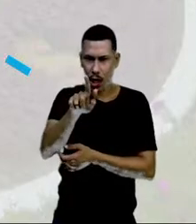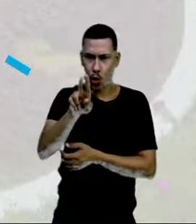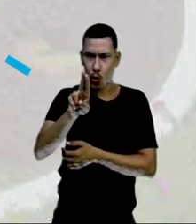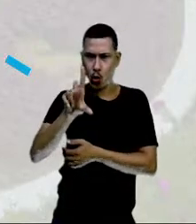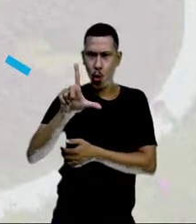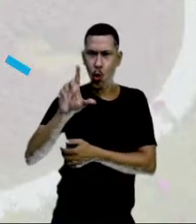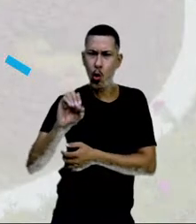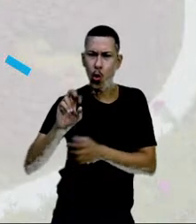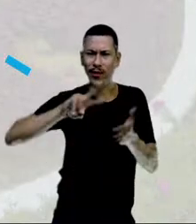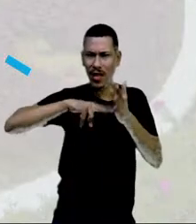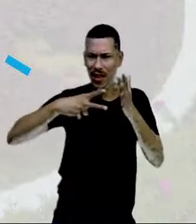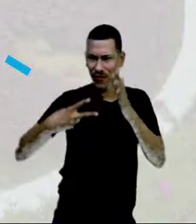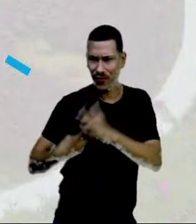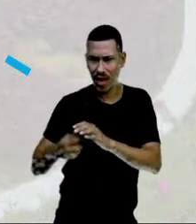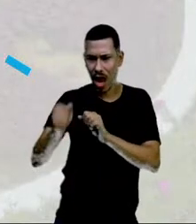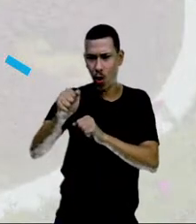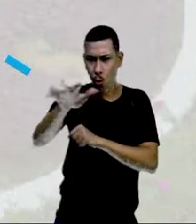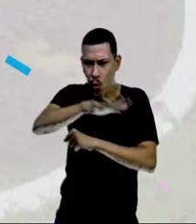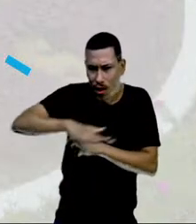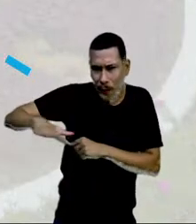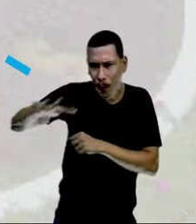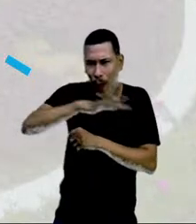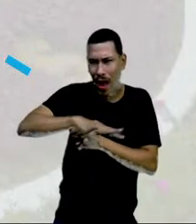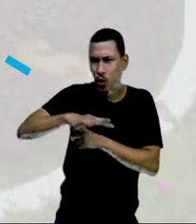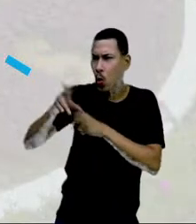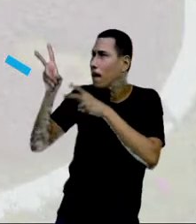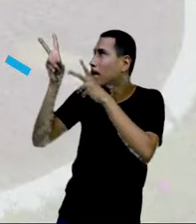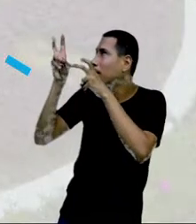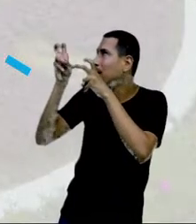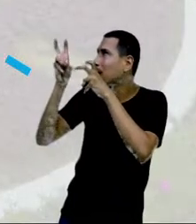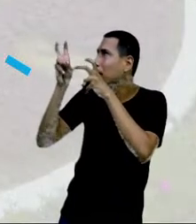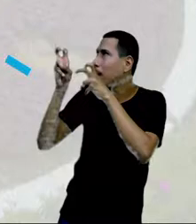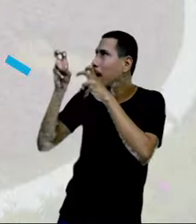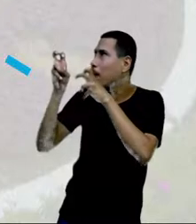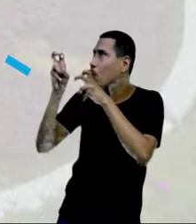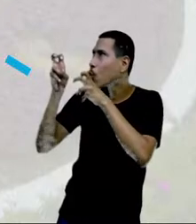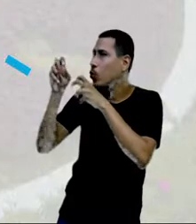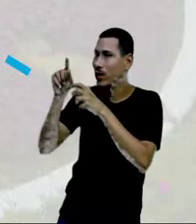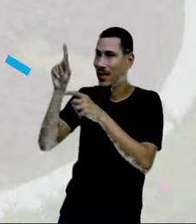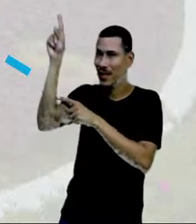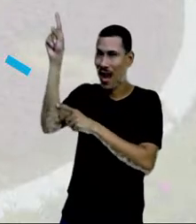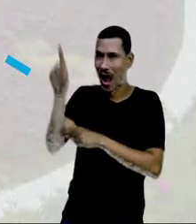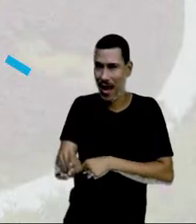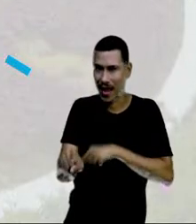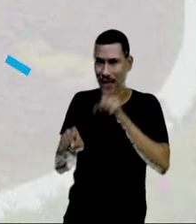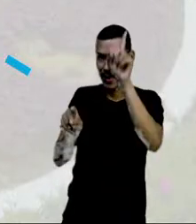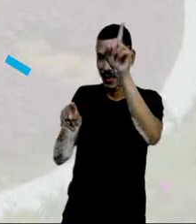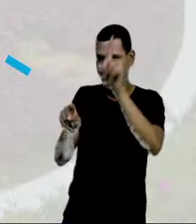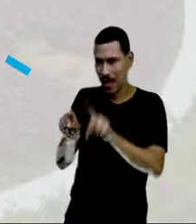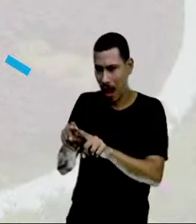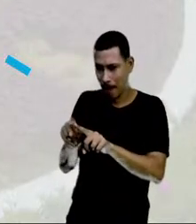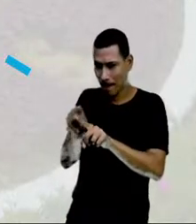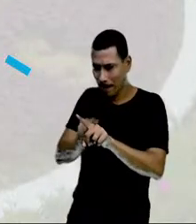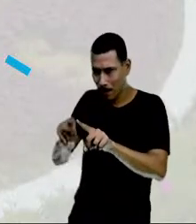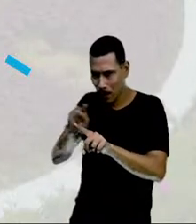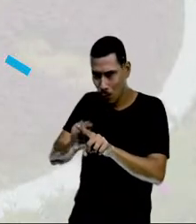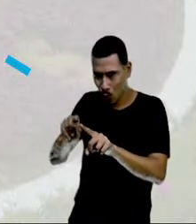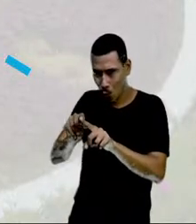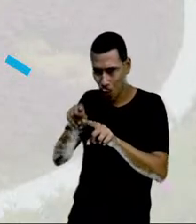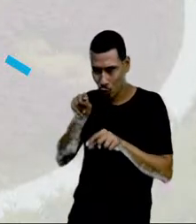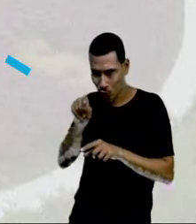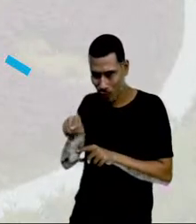que surge a partir da delimitação de duas semi-retas que tem um pontinho aqui em